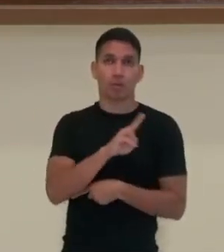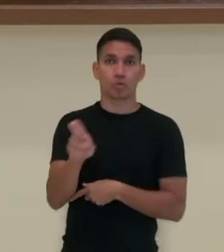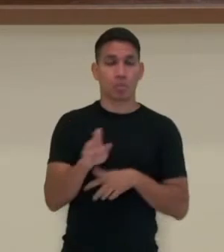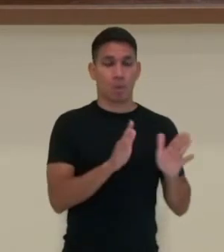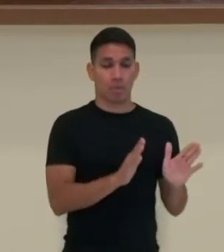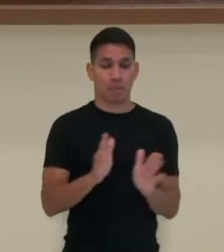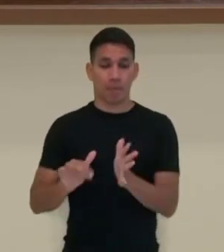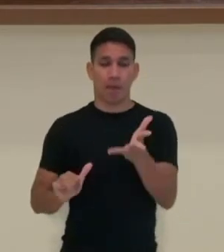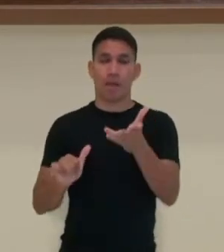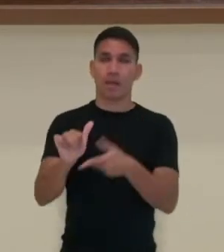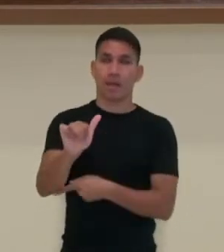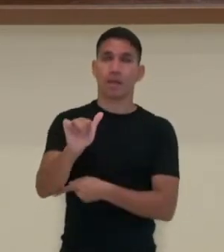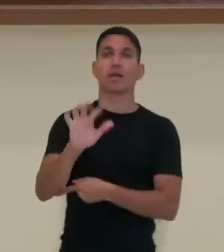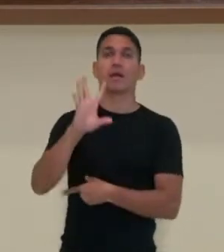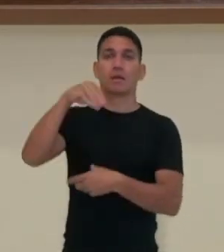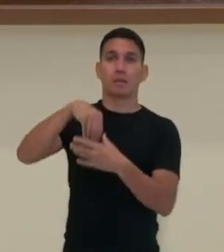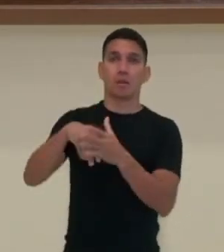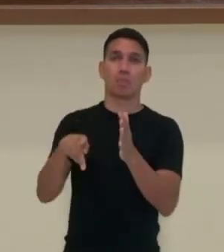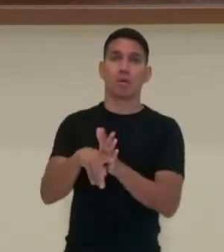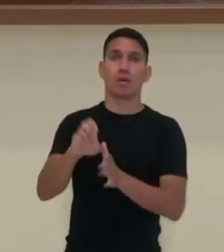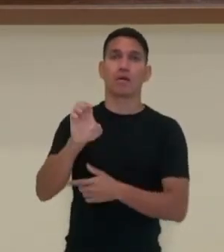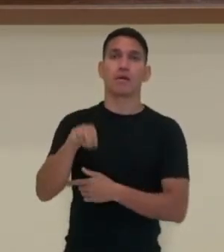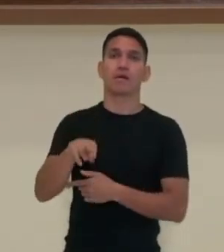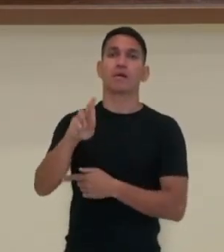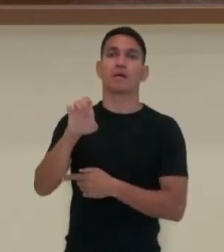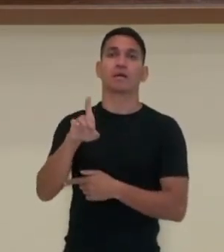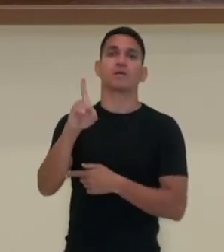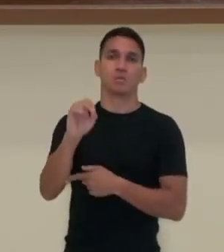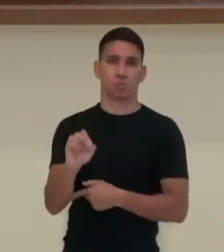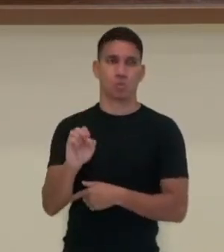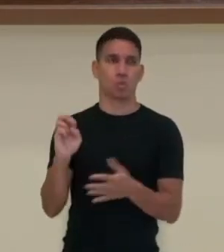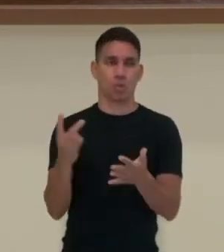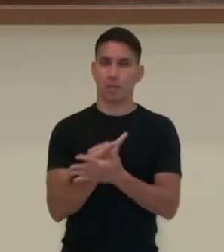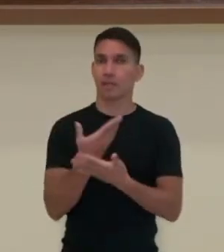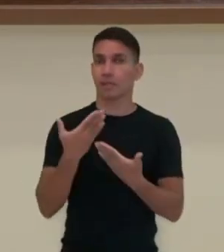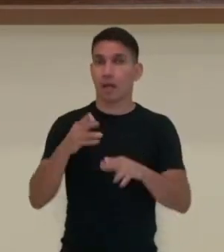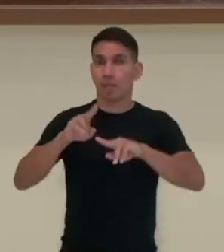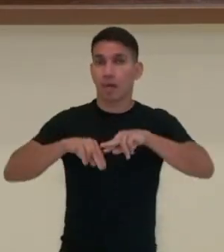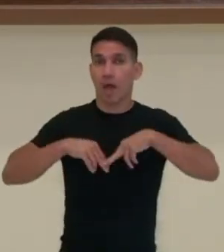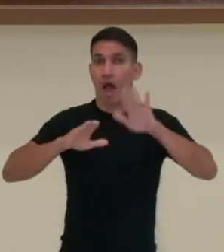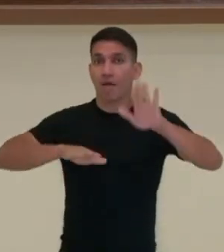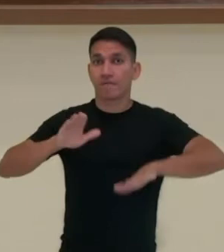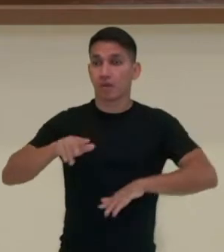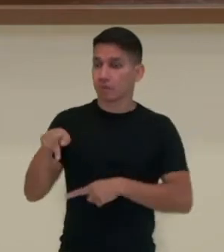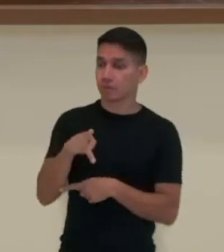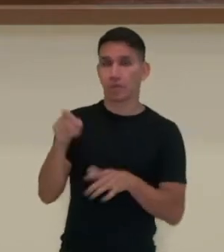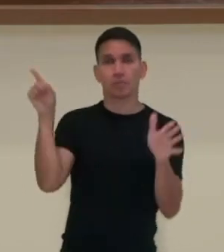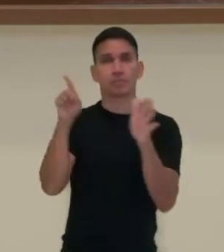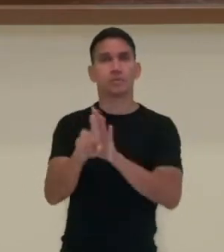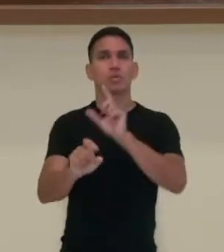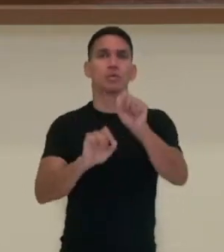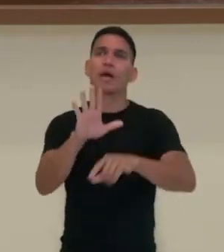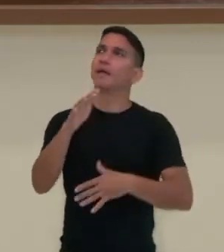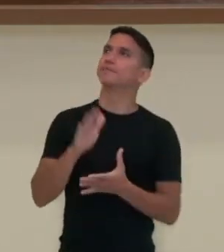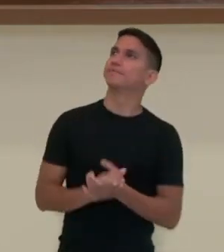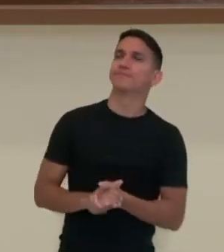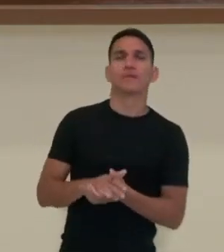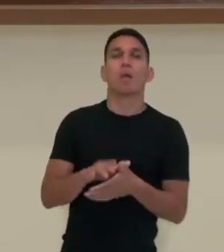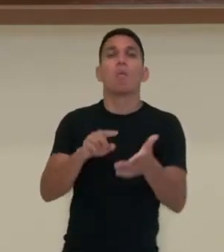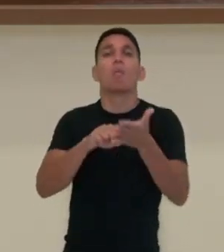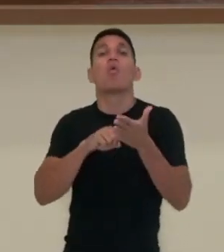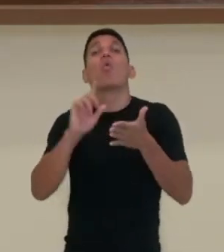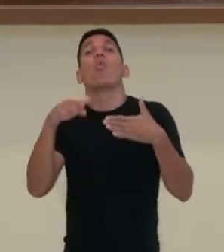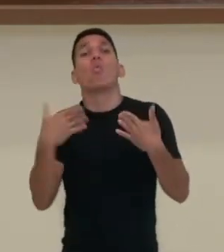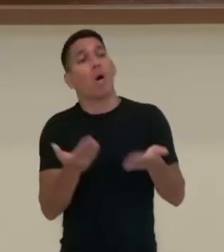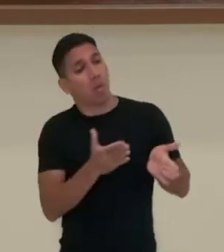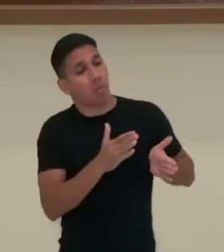de elementos que compõem o enredo, tá? Então, às vezes o professor pergunta lá, indique qual é o enredo